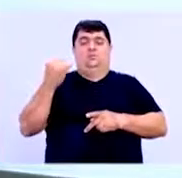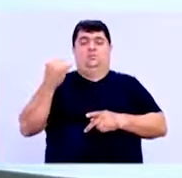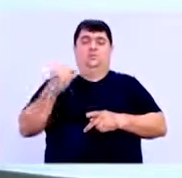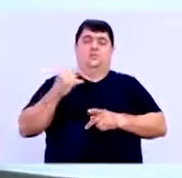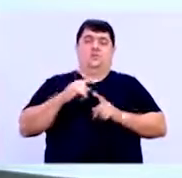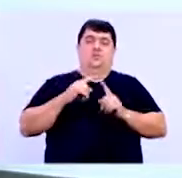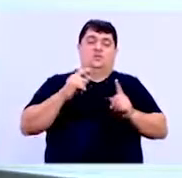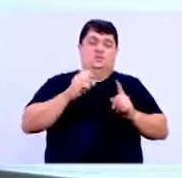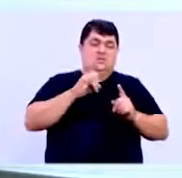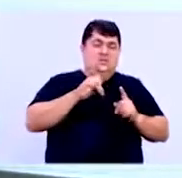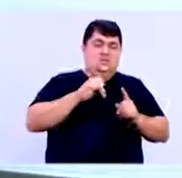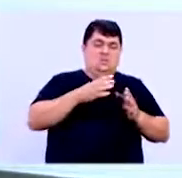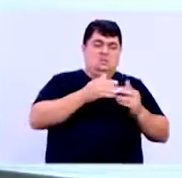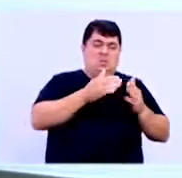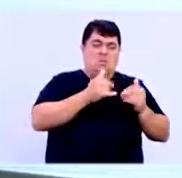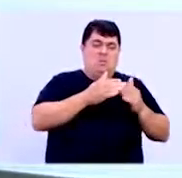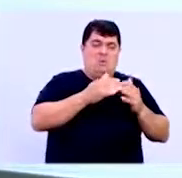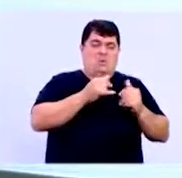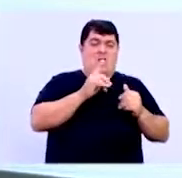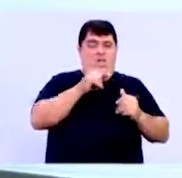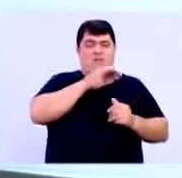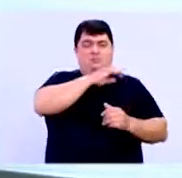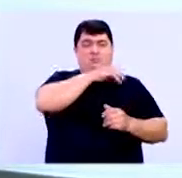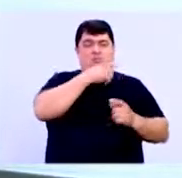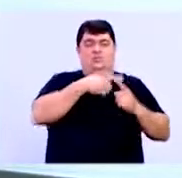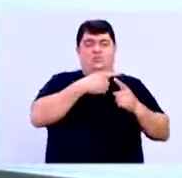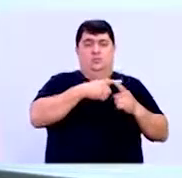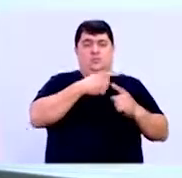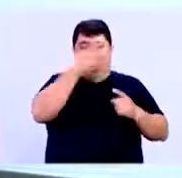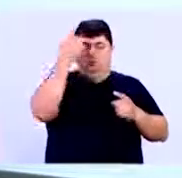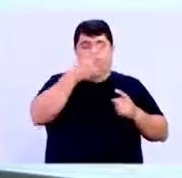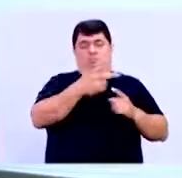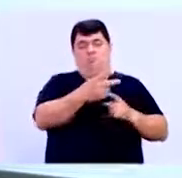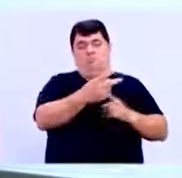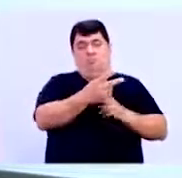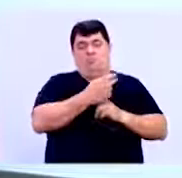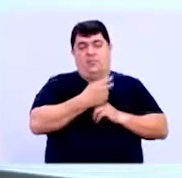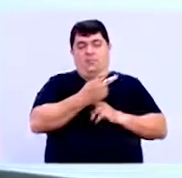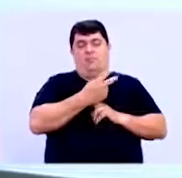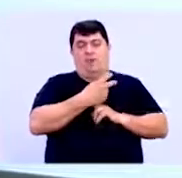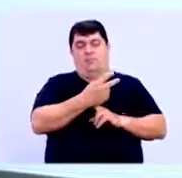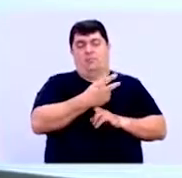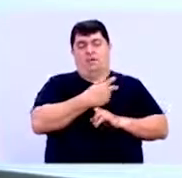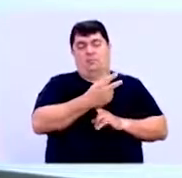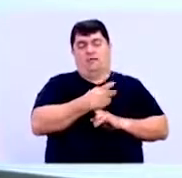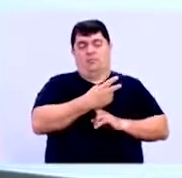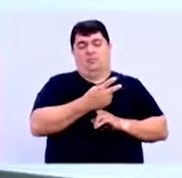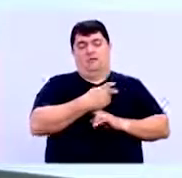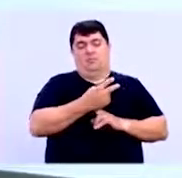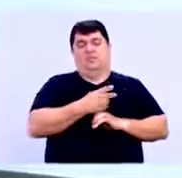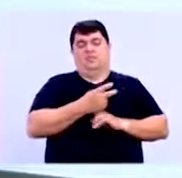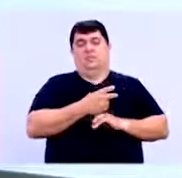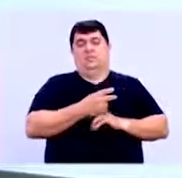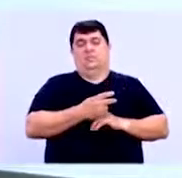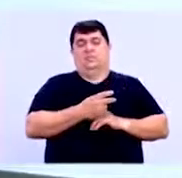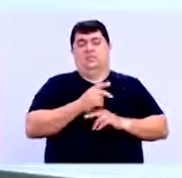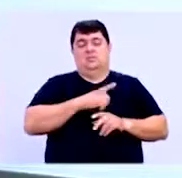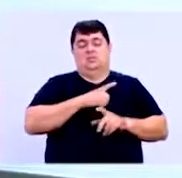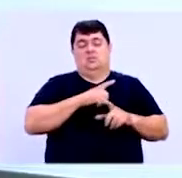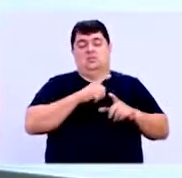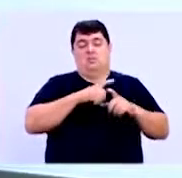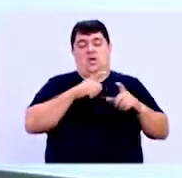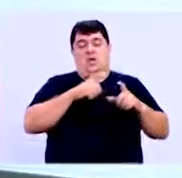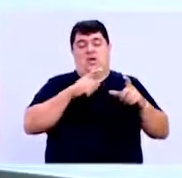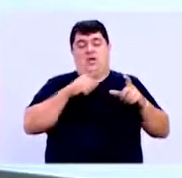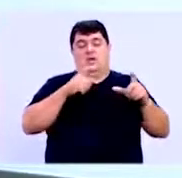em outro contexto, pode ser muito ruim, que as pessoas querem tomar empréstimo, as pessoas que eu digo são os gestores das empresas e as pessoas físicas também.